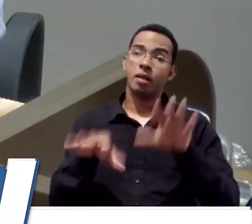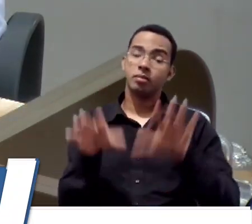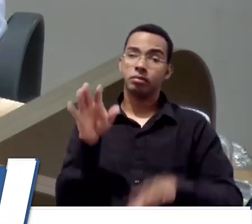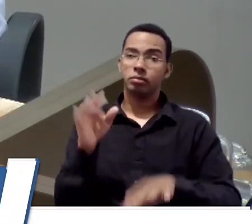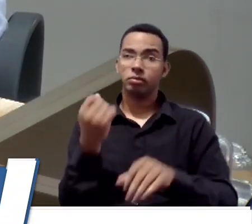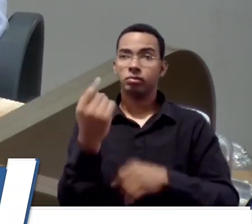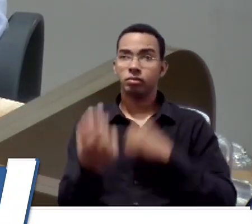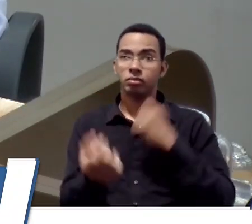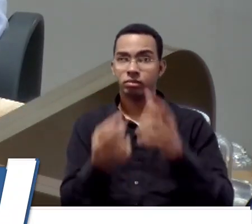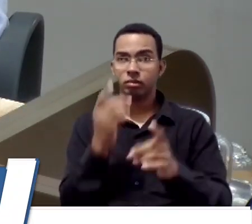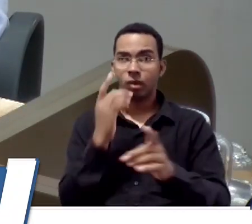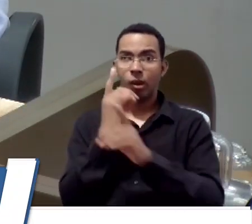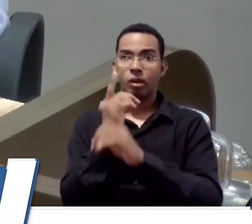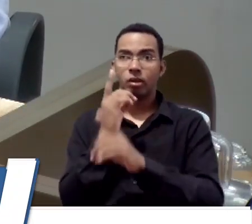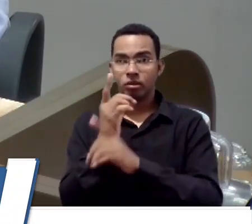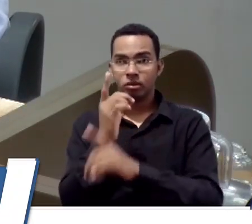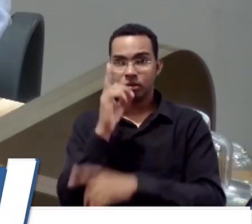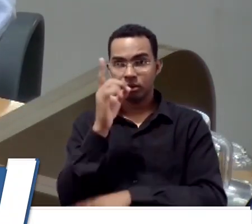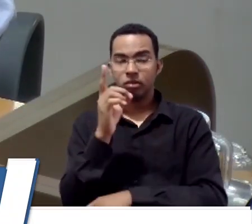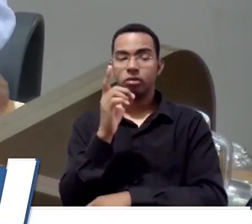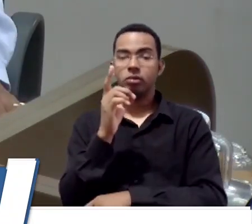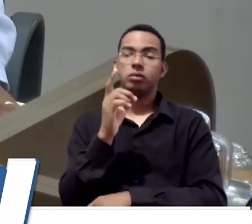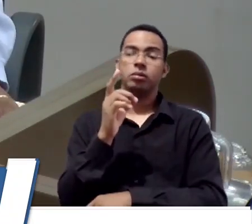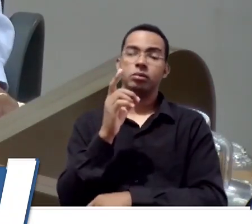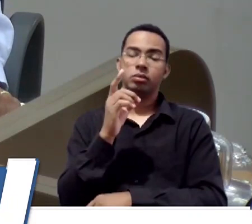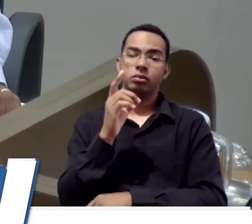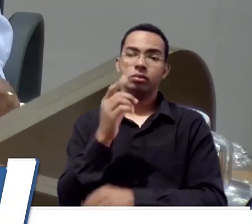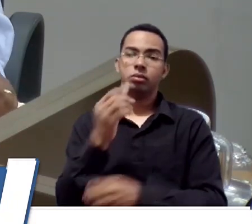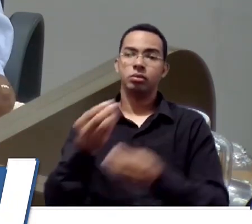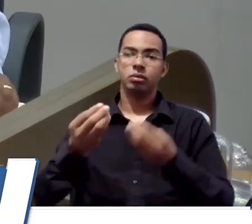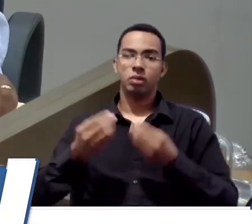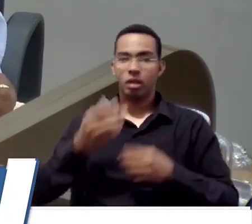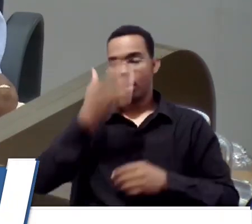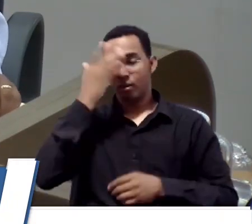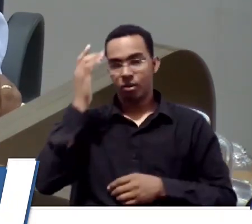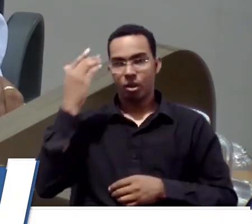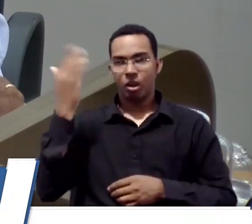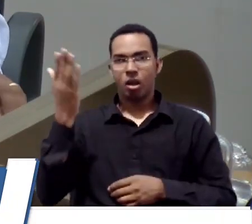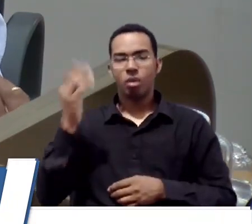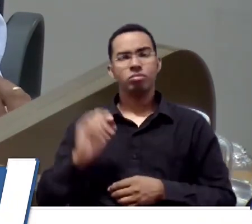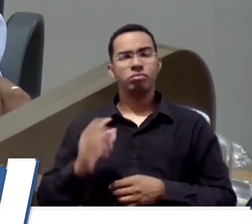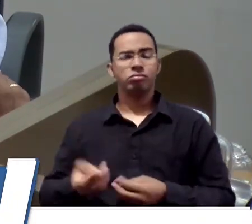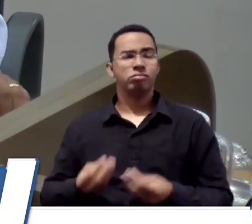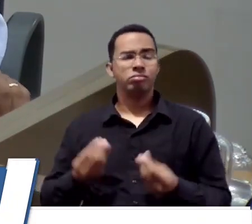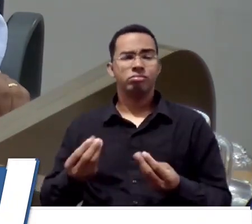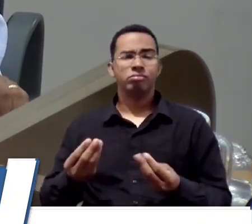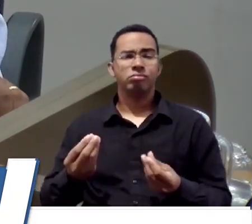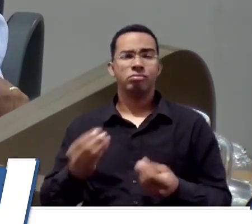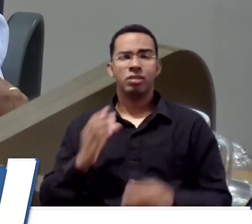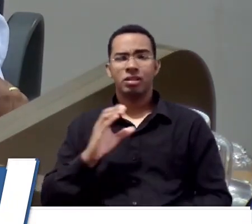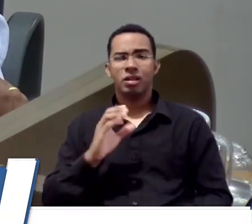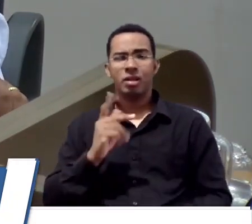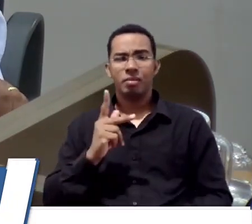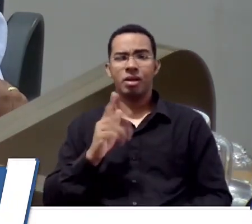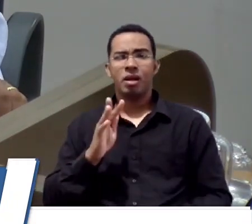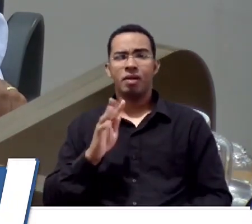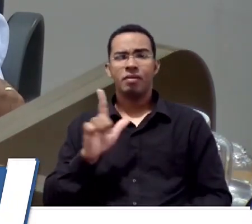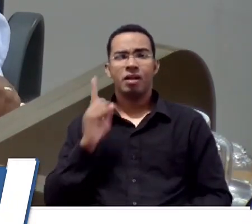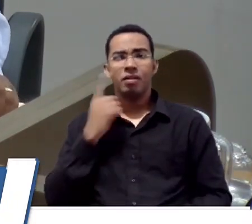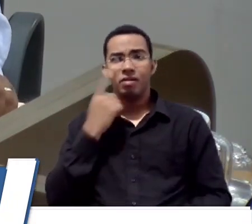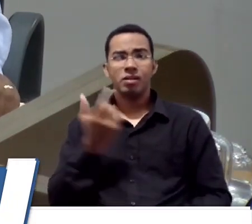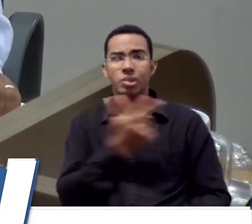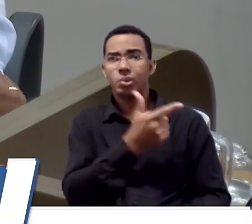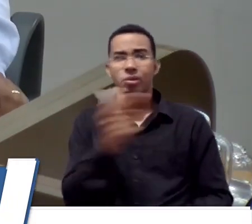o atendimento que eles dão para as pessoas lá, vai na CPFL ver se tem lá. Não